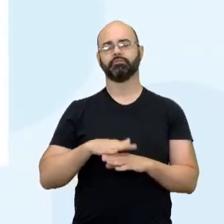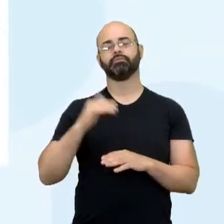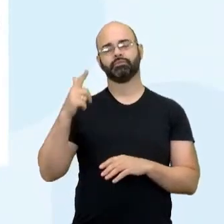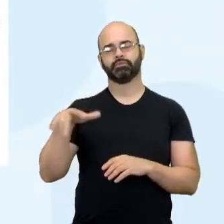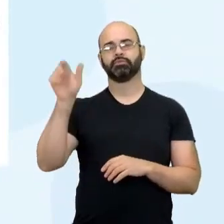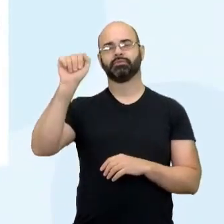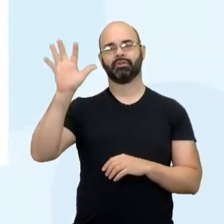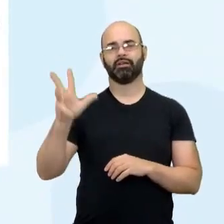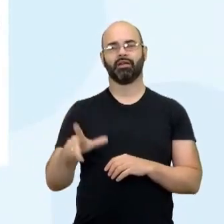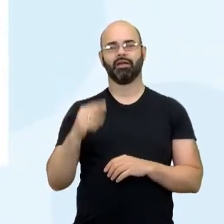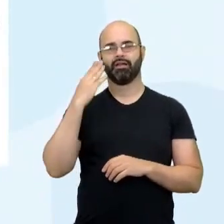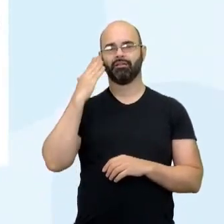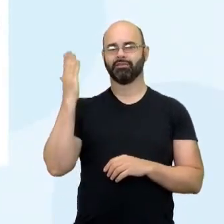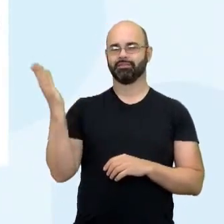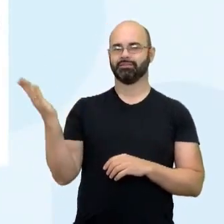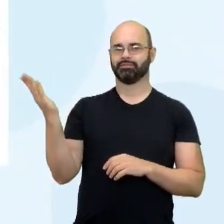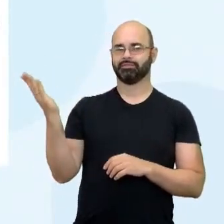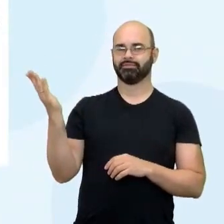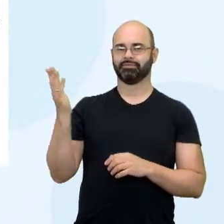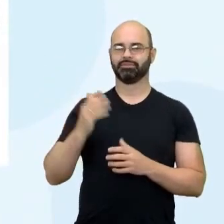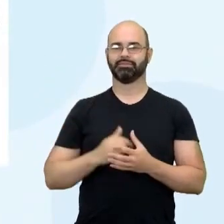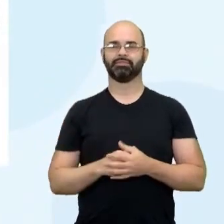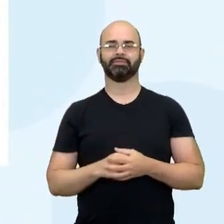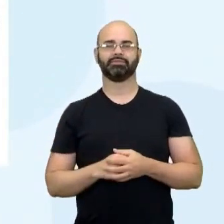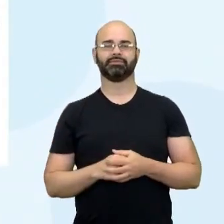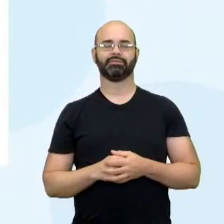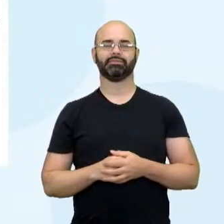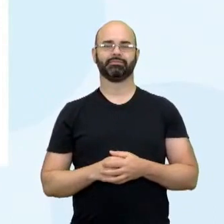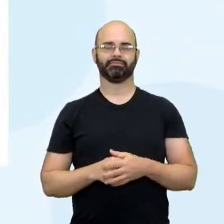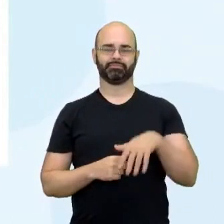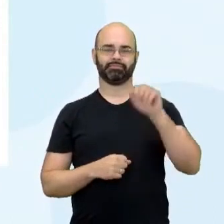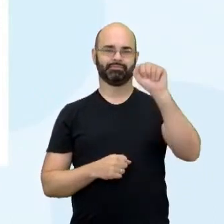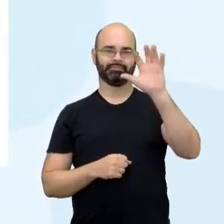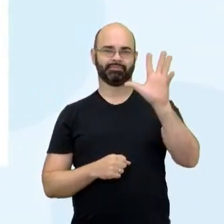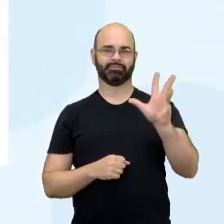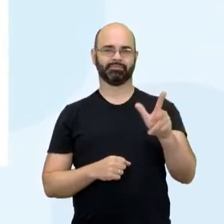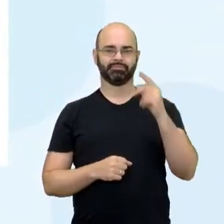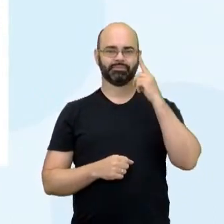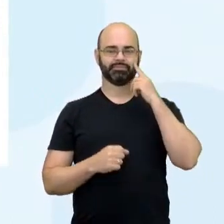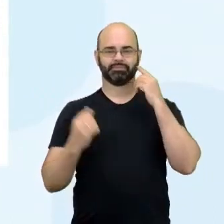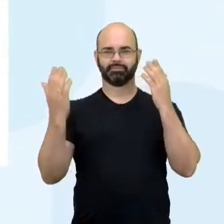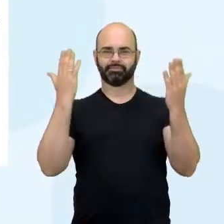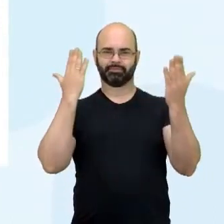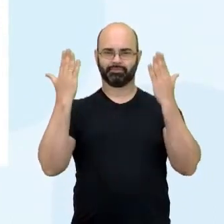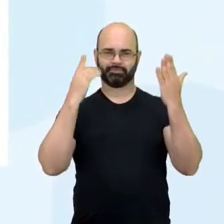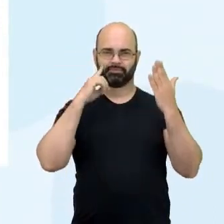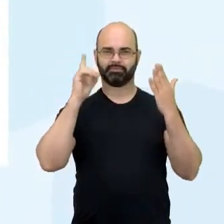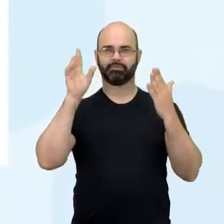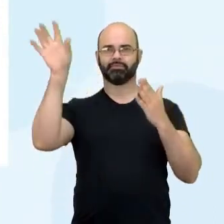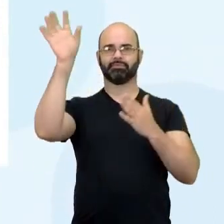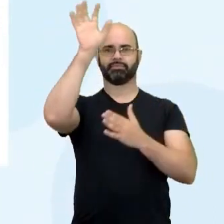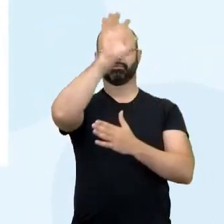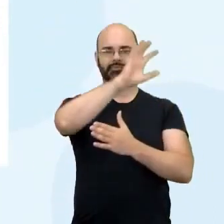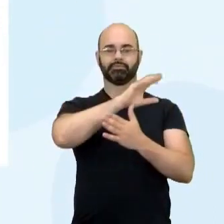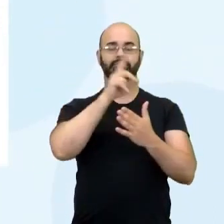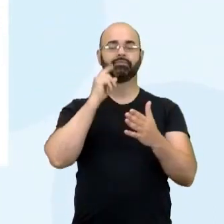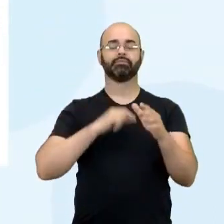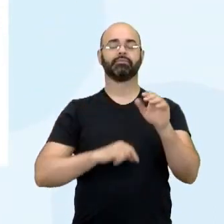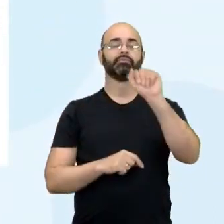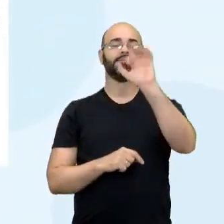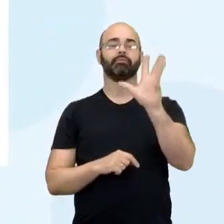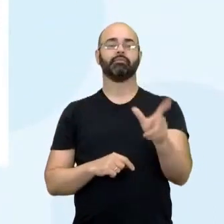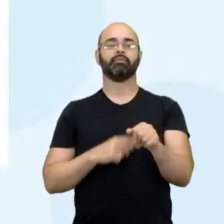continente africano, né? Olha a projeção de boa parte dos países, né, que estão aí no continente africano,